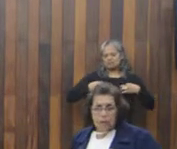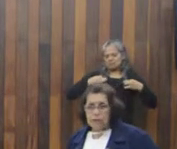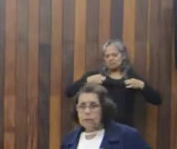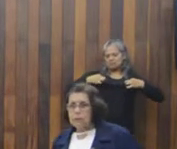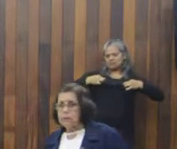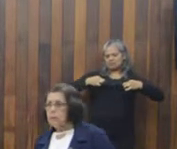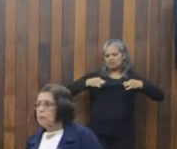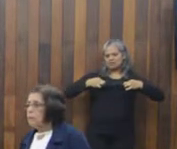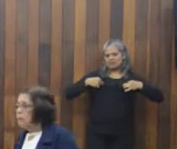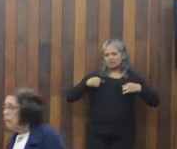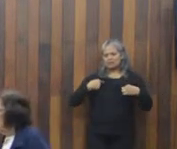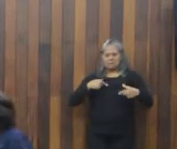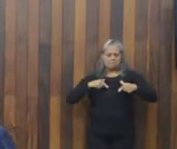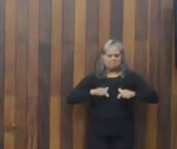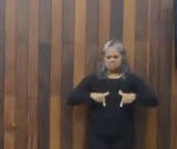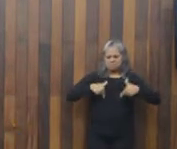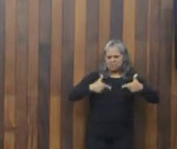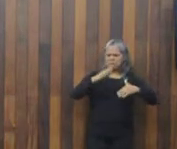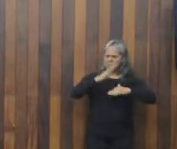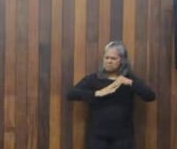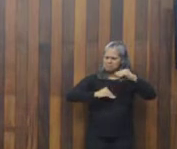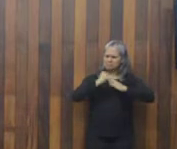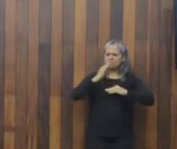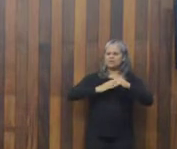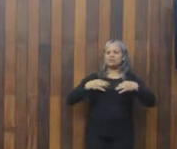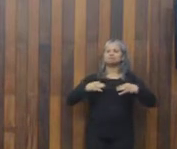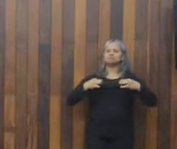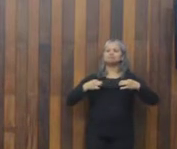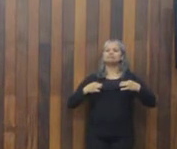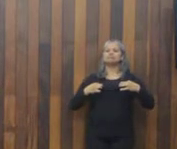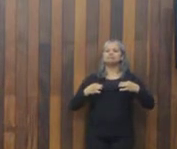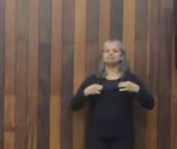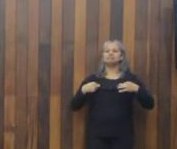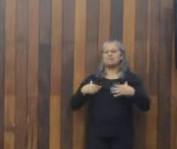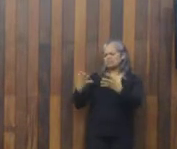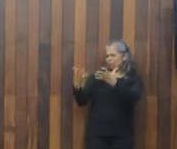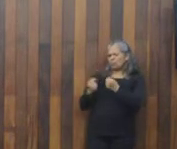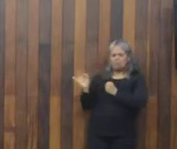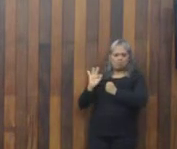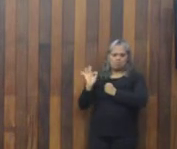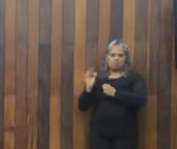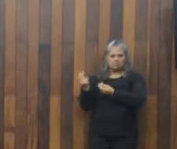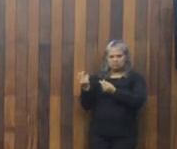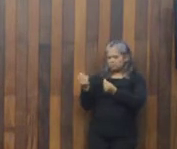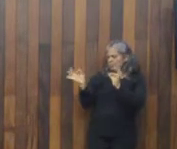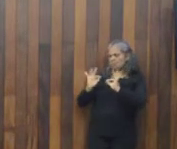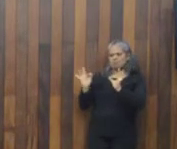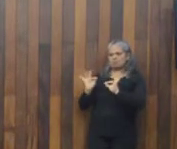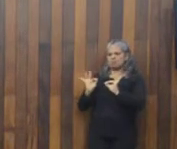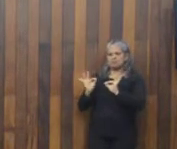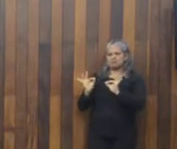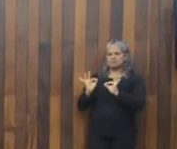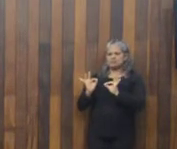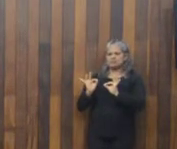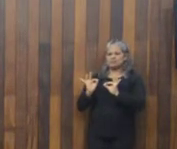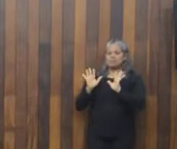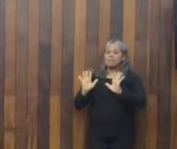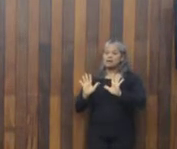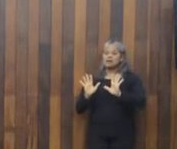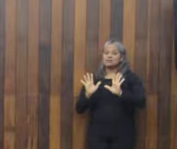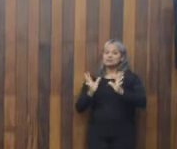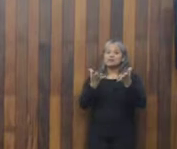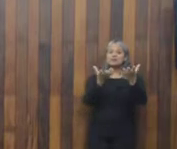né? Então eu pratico sempre de forma voluntária, eu não recebo por nada disso. O que eu recebo é